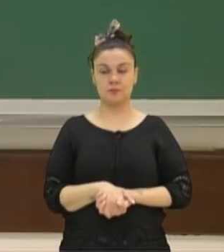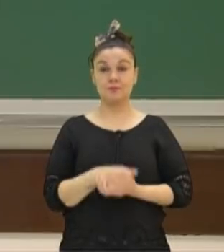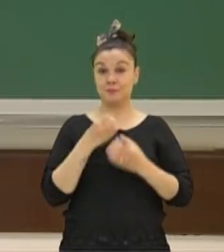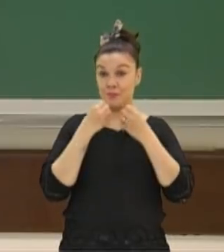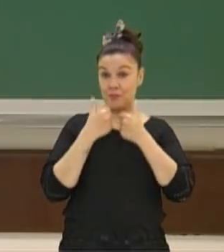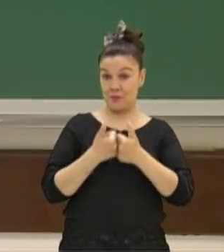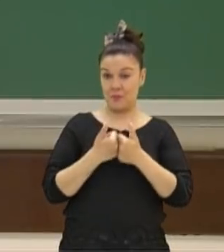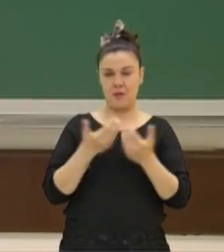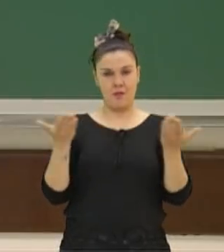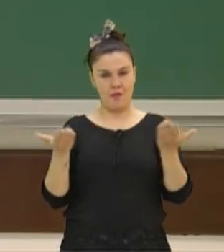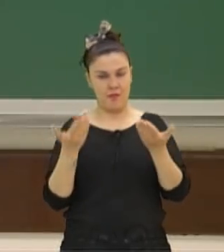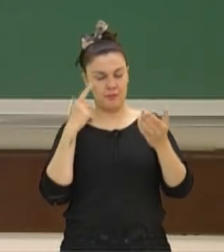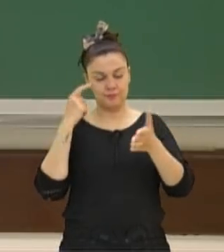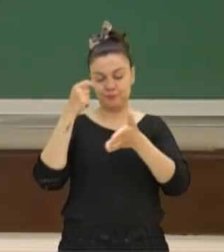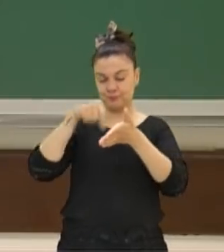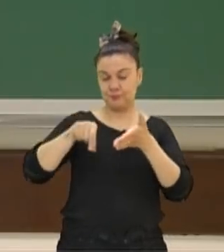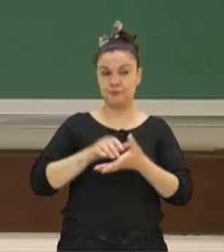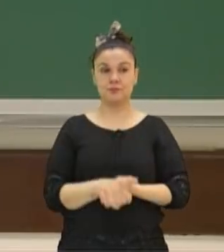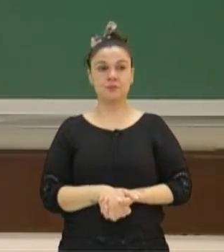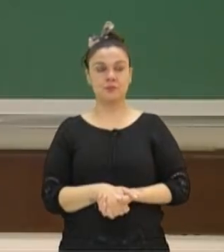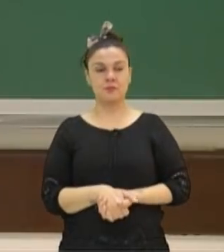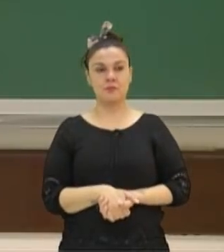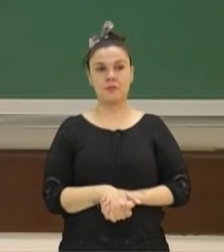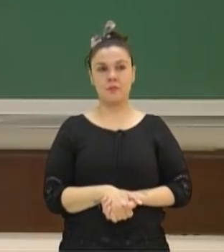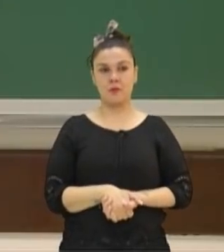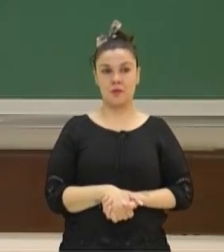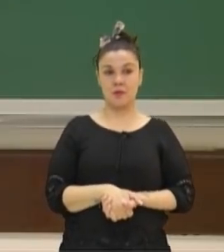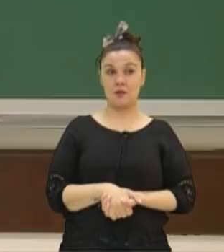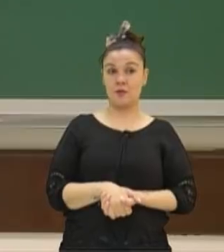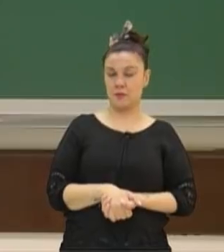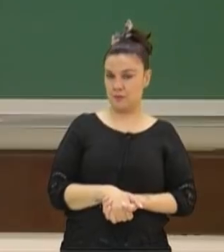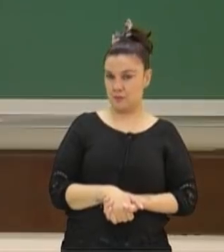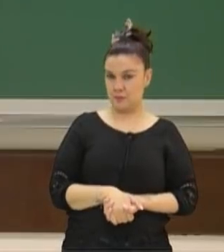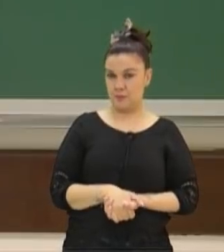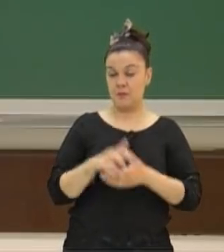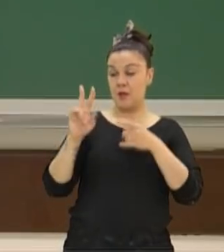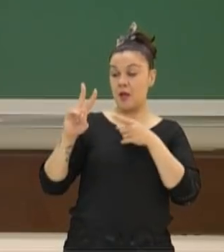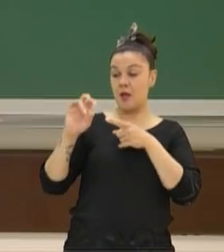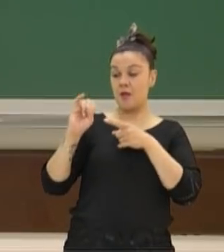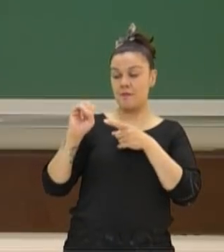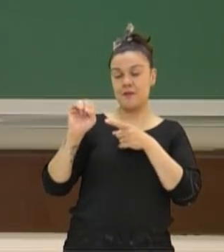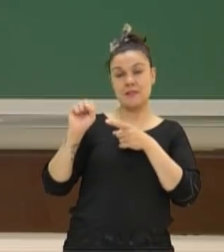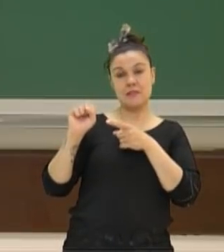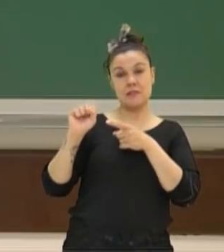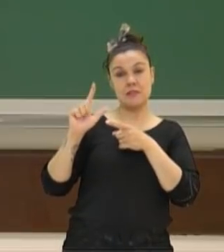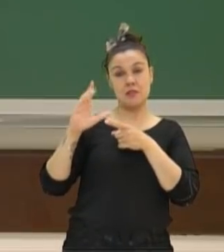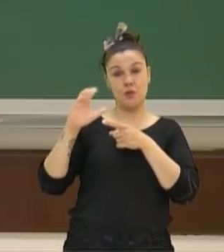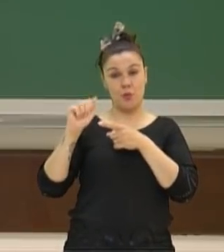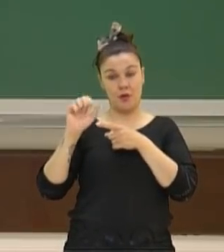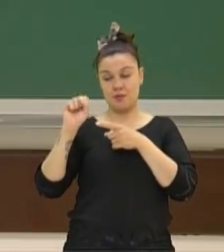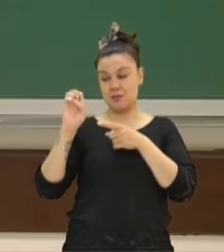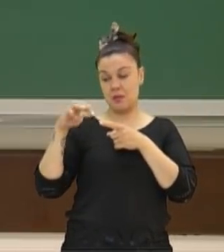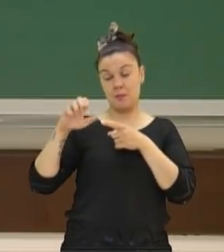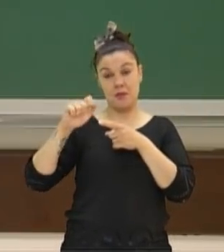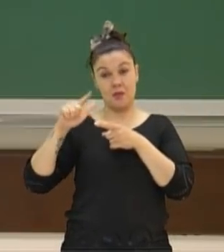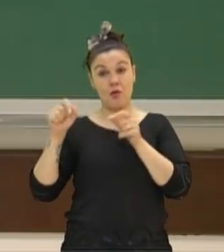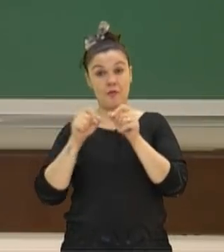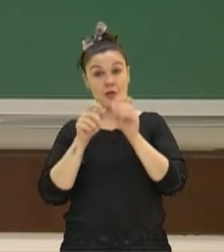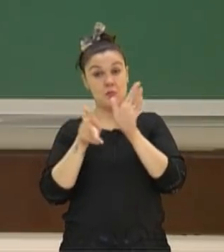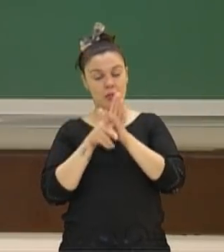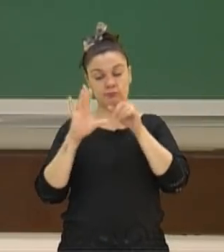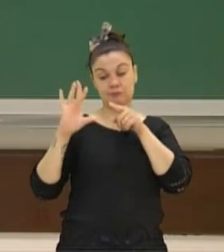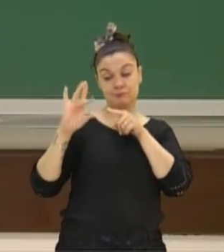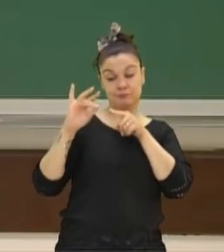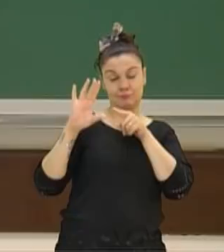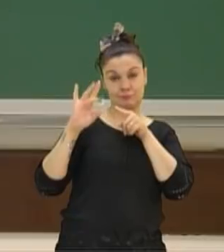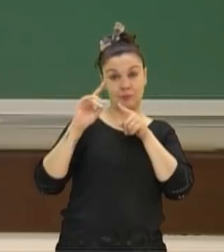Muito bem, então vamos corrigir aqui. Vesícula seminal ou glândula seminal são aquelas glândulas que produzem o